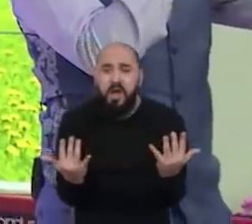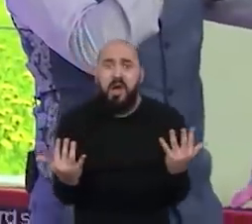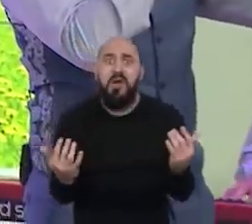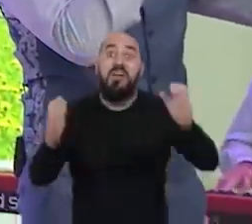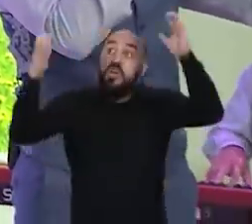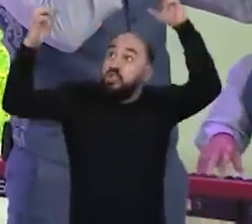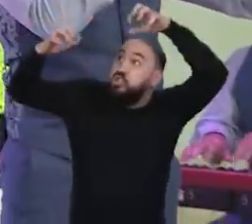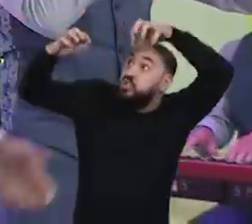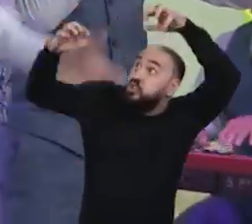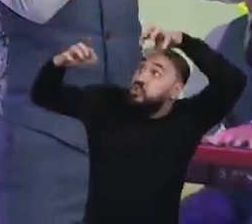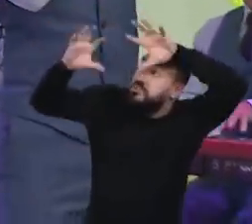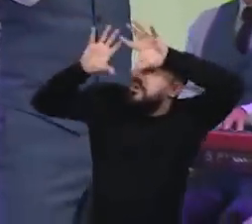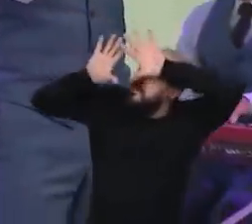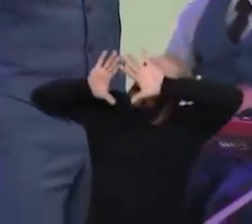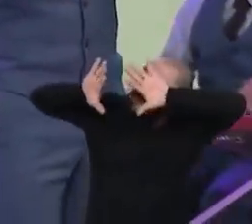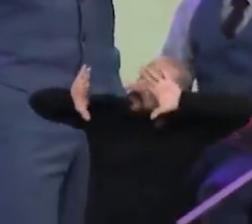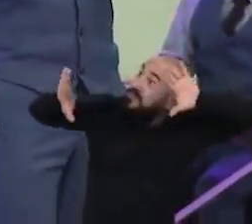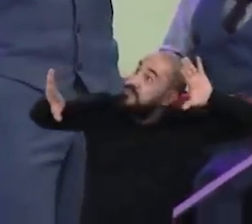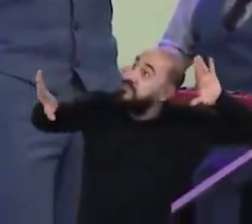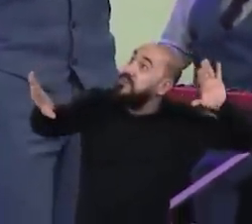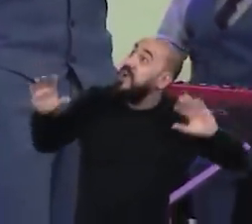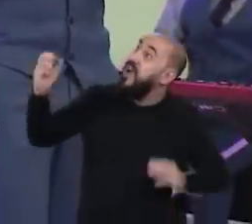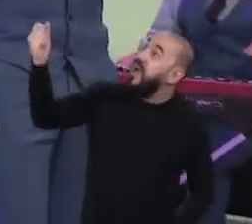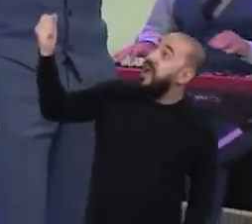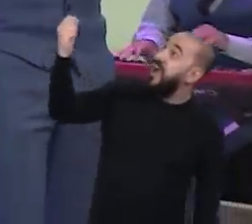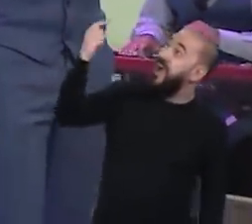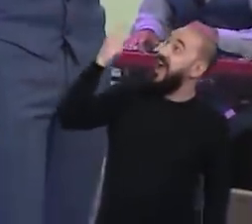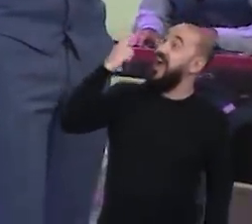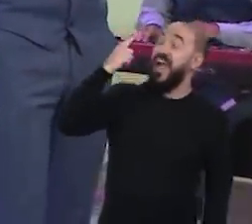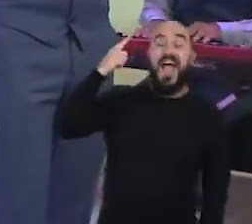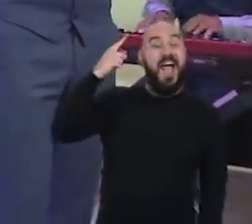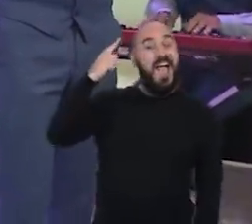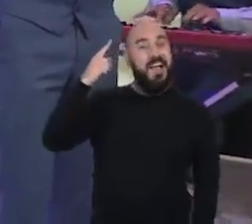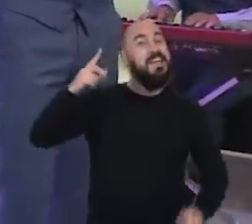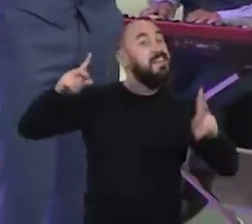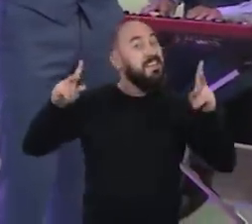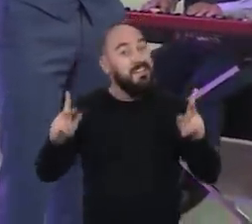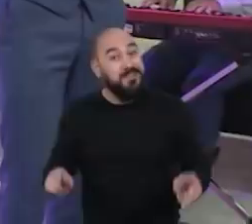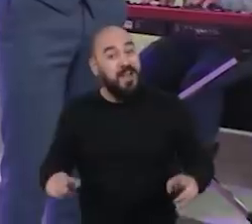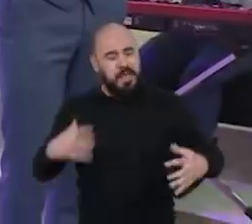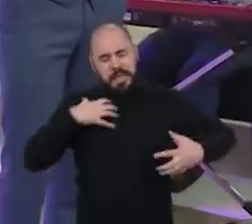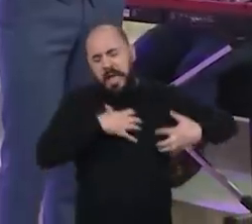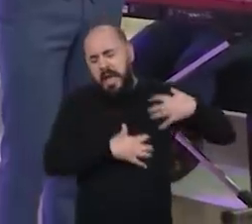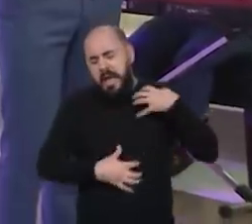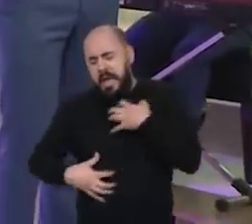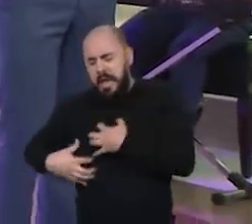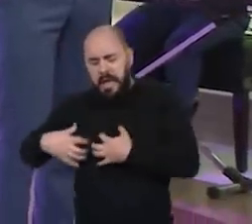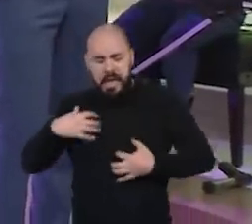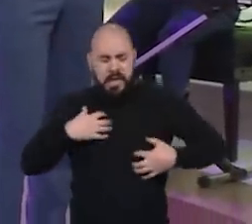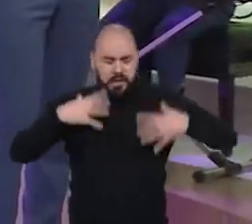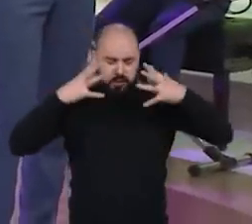a tormenta. Deus faz tudo novo, de novo,